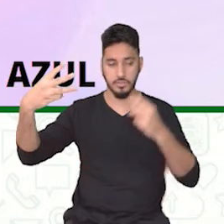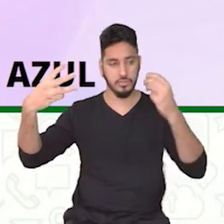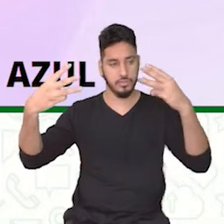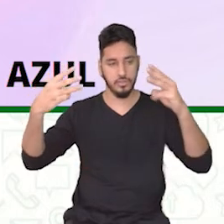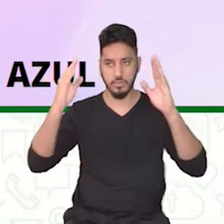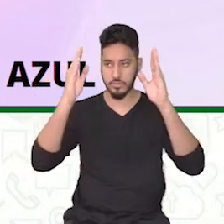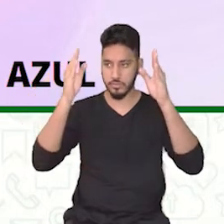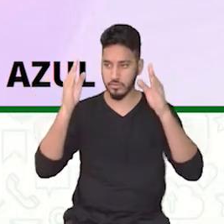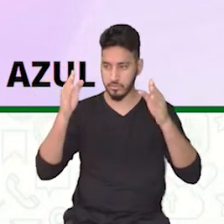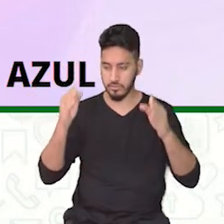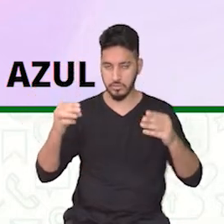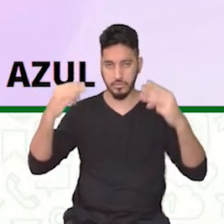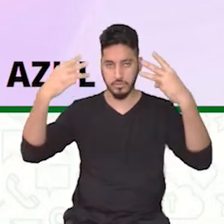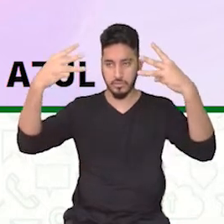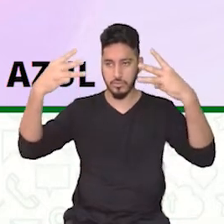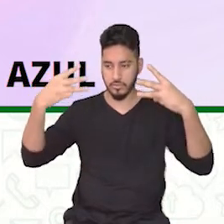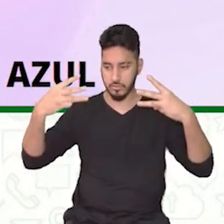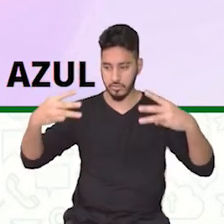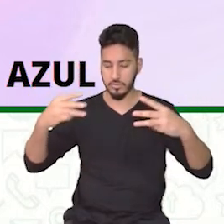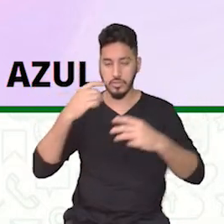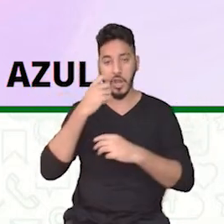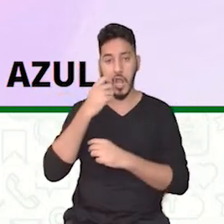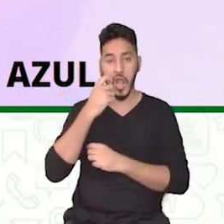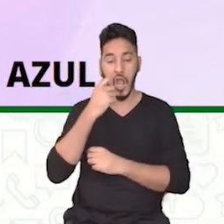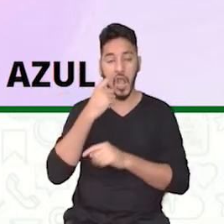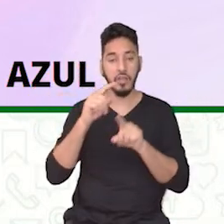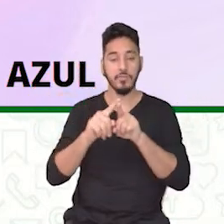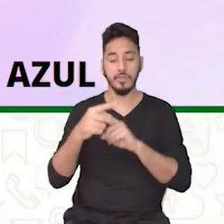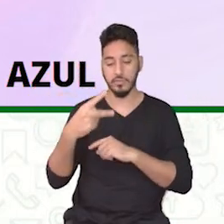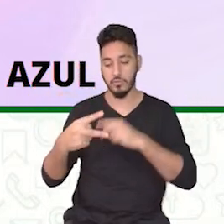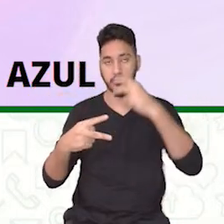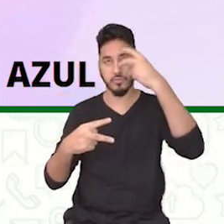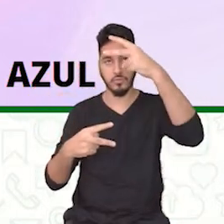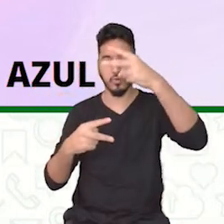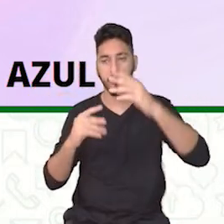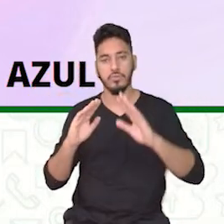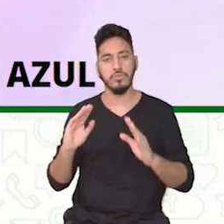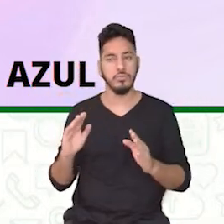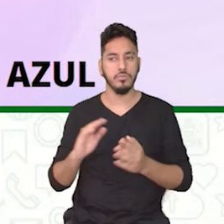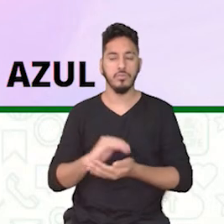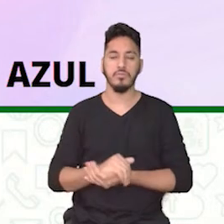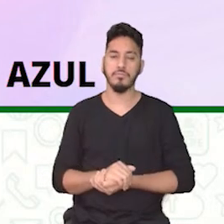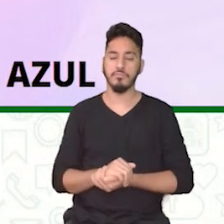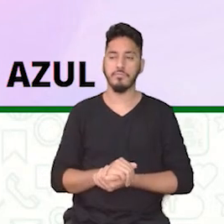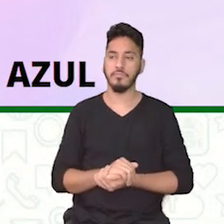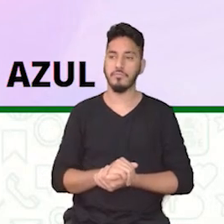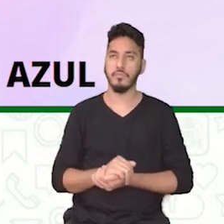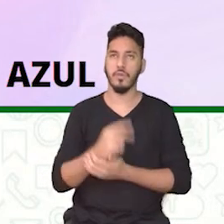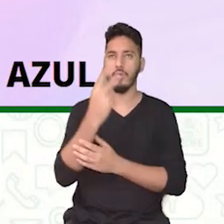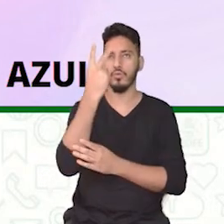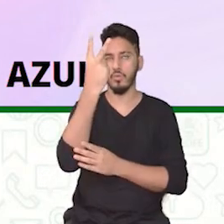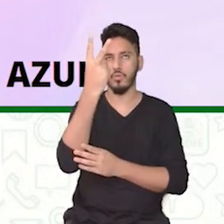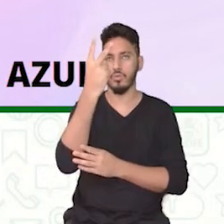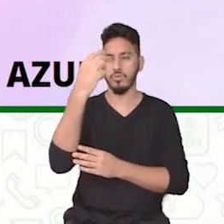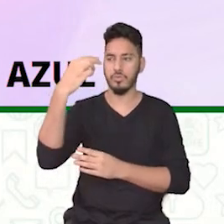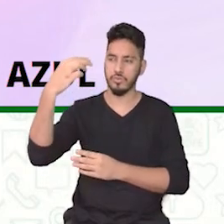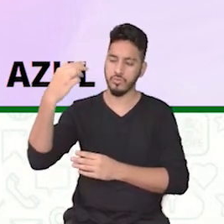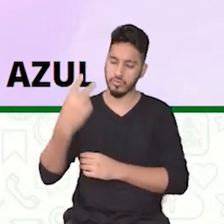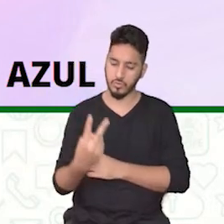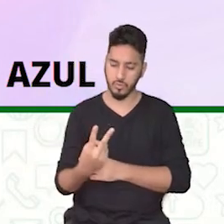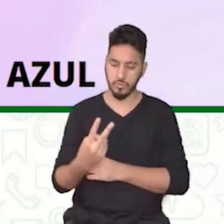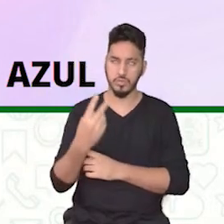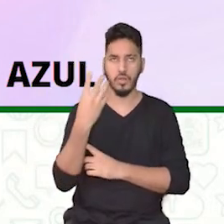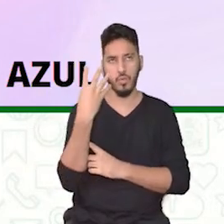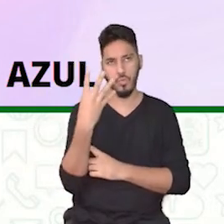não é isso? E 2 naquelas duas paralelas. Então, 2 em cima, 2 embaixo, vai